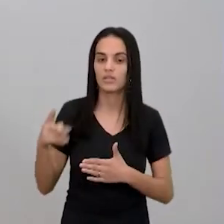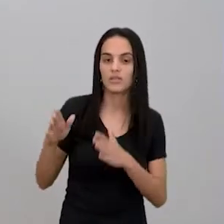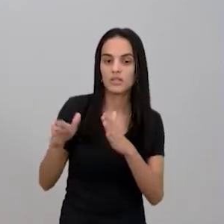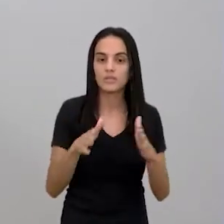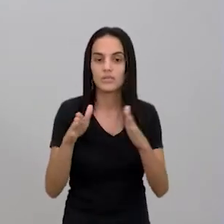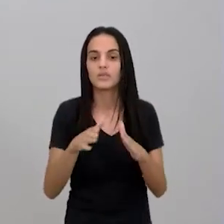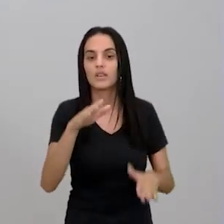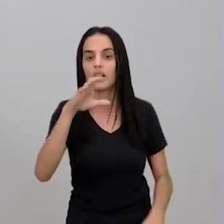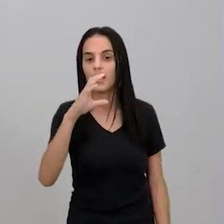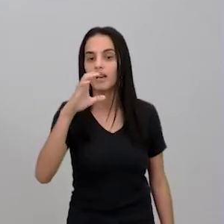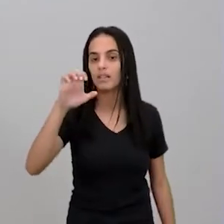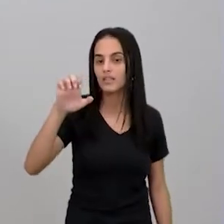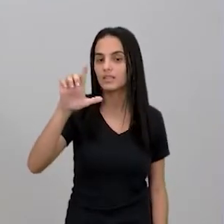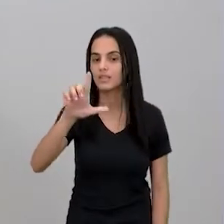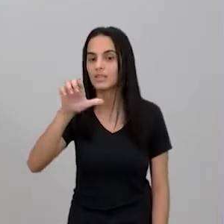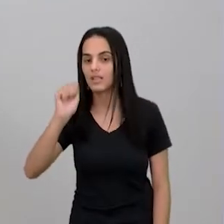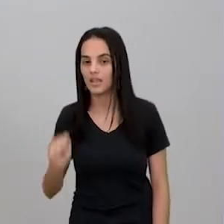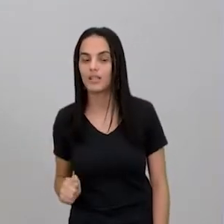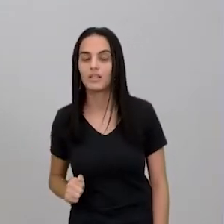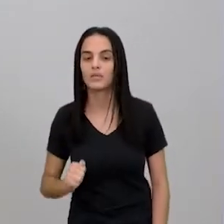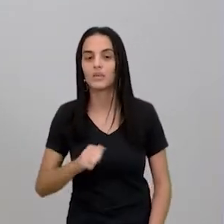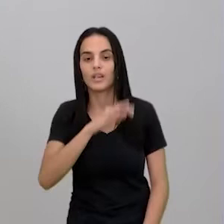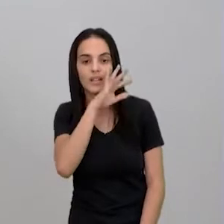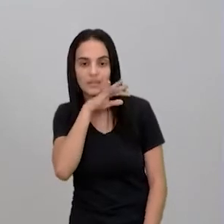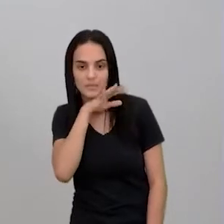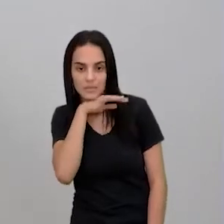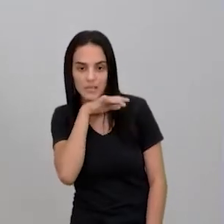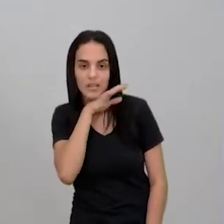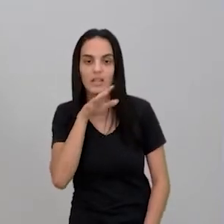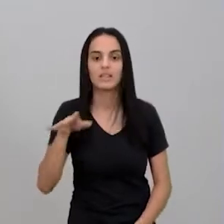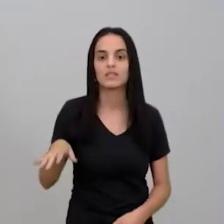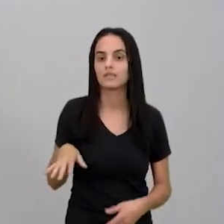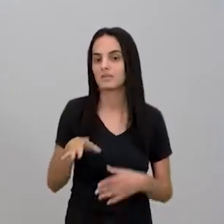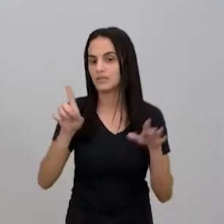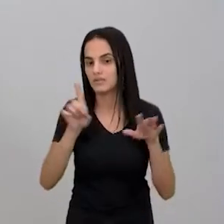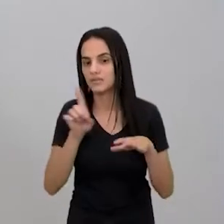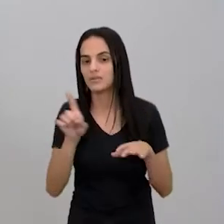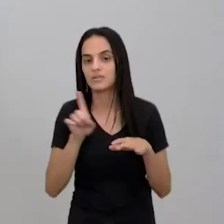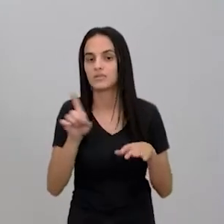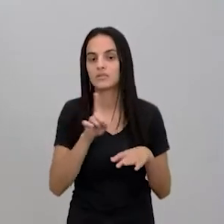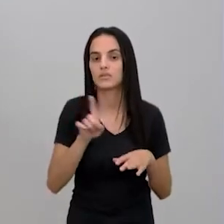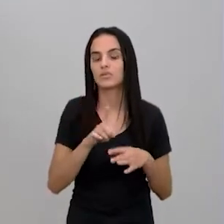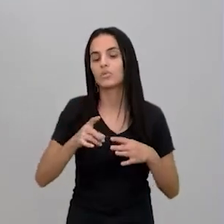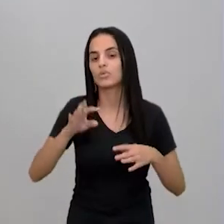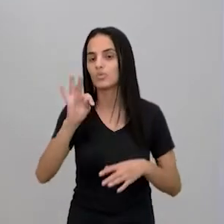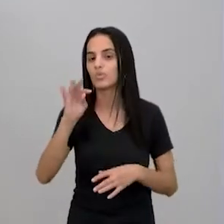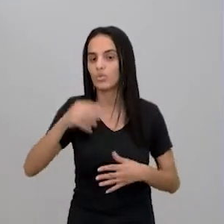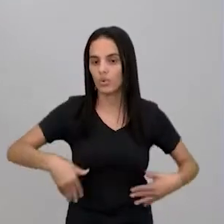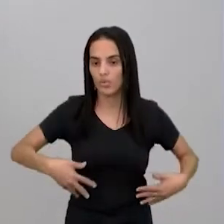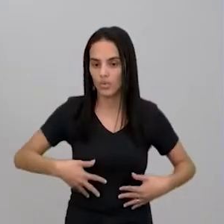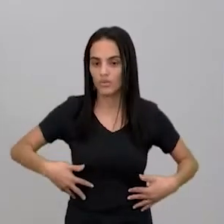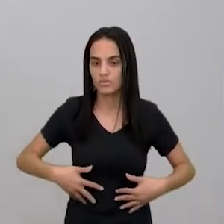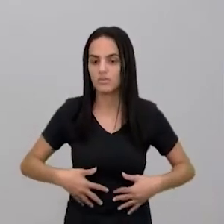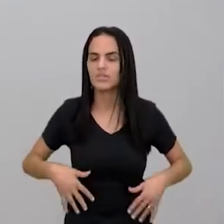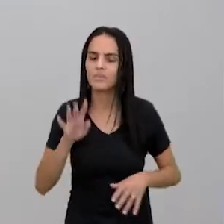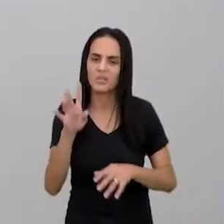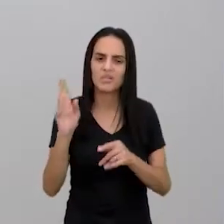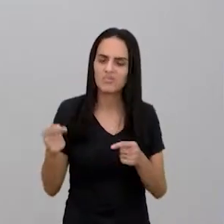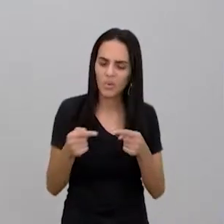situações, problemas, ou levantar e testar hipóteses. E também nós temos aí a habilidade do currículo paulista, né,